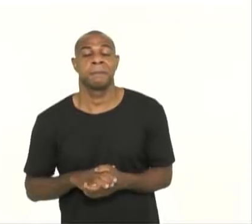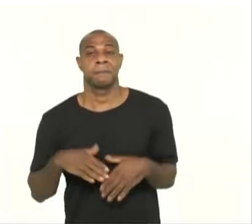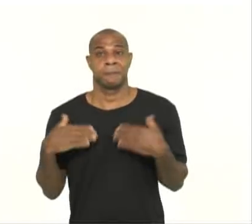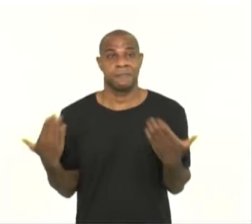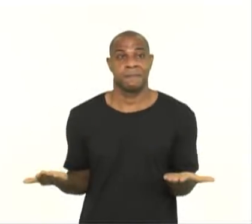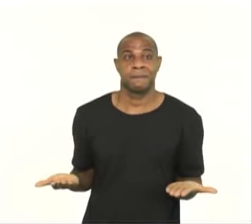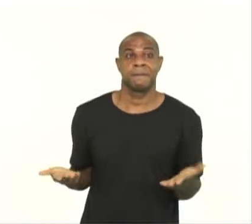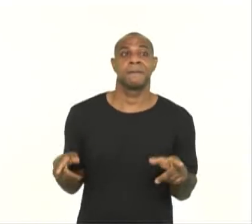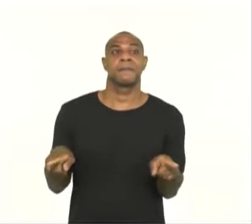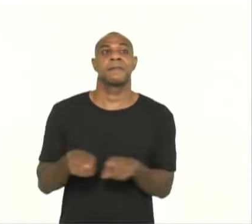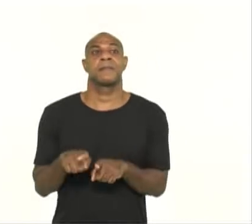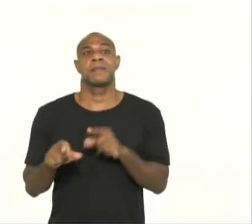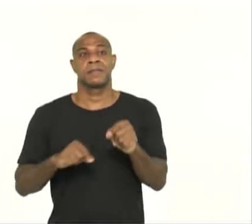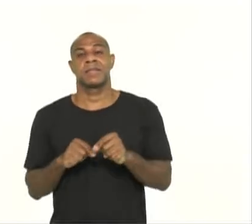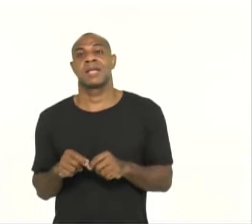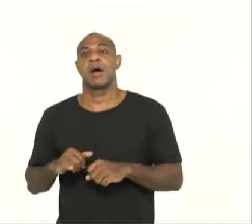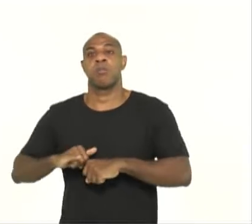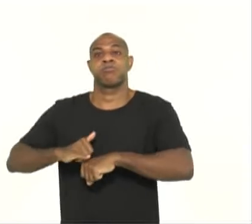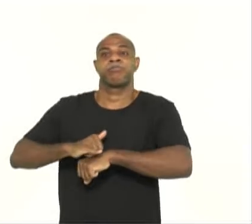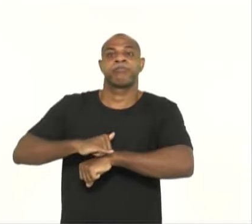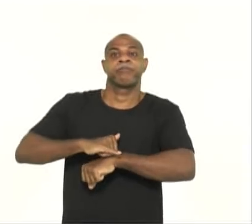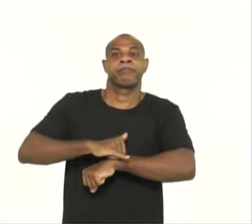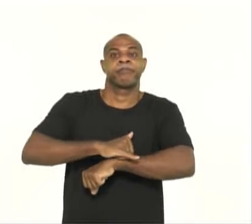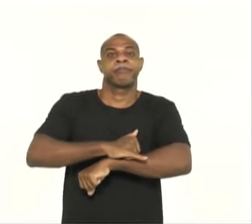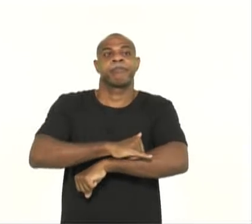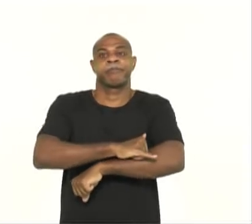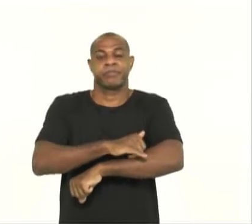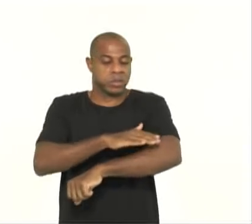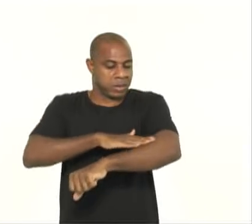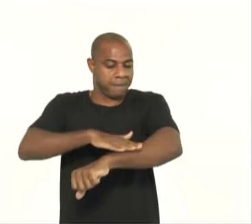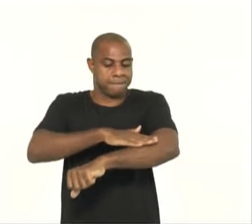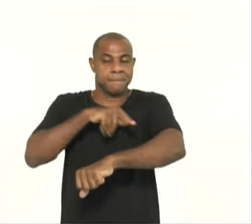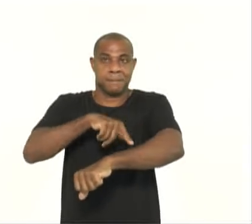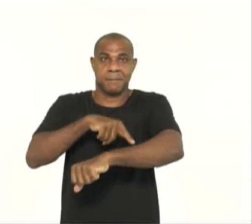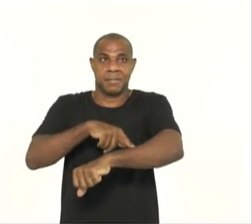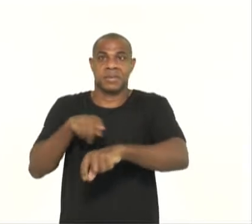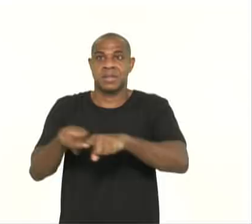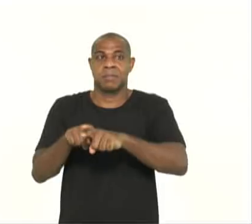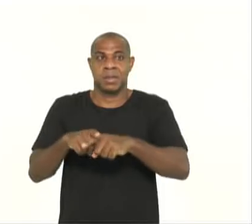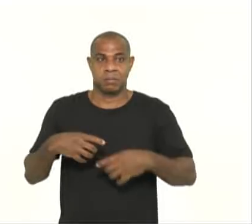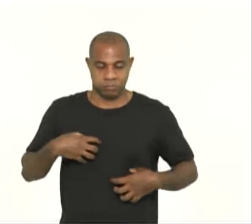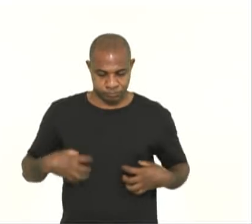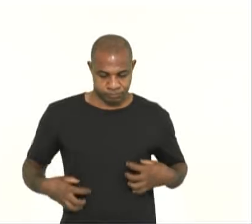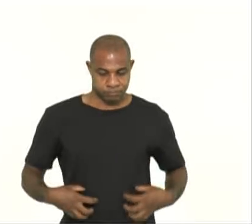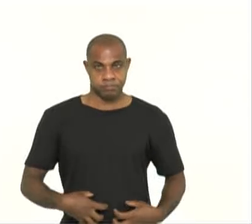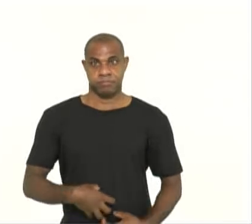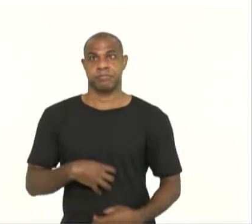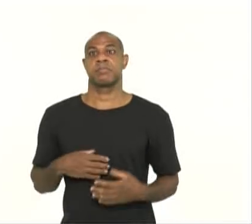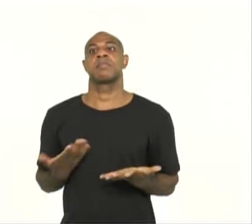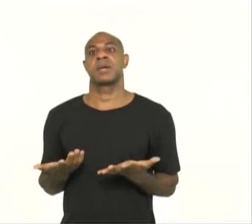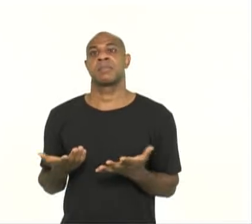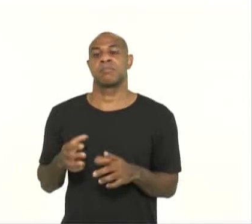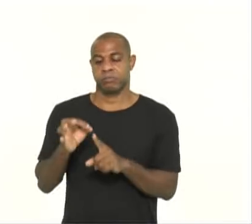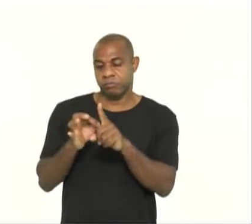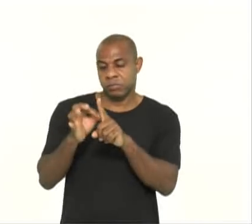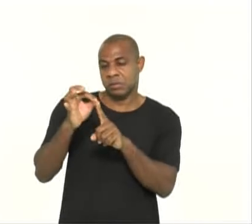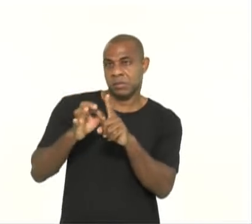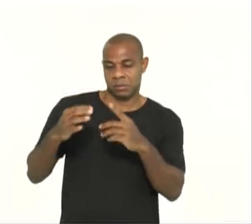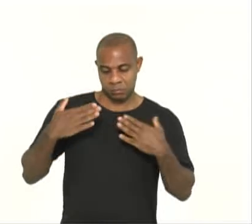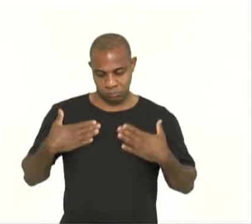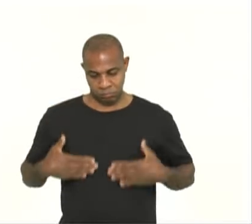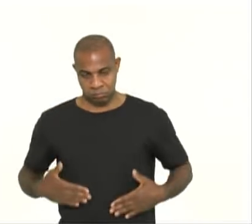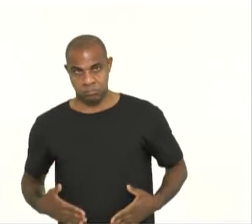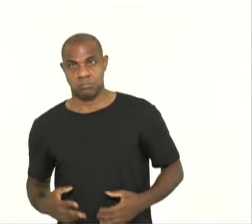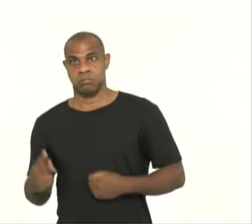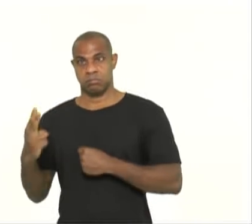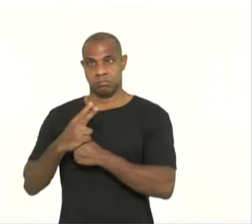E eles têm acúmulo de gordura sob a pele e entre os órgãos, para manter a temperatura corporal e para proteger os